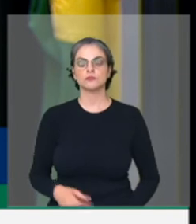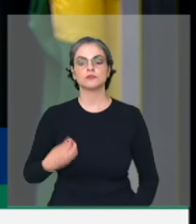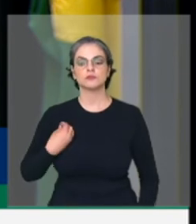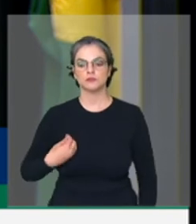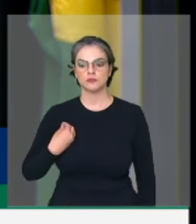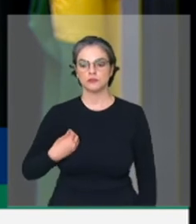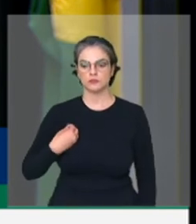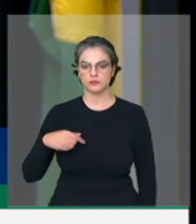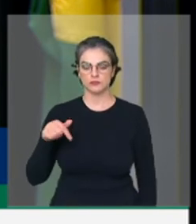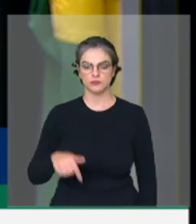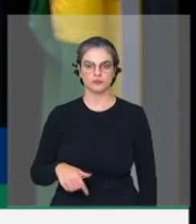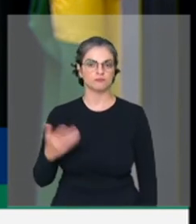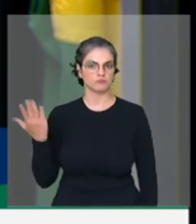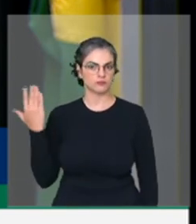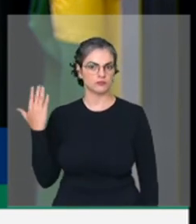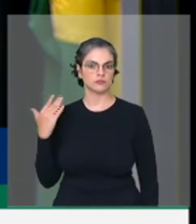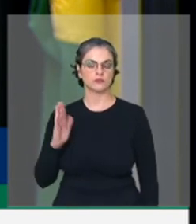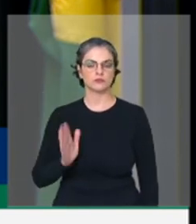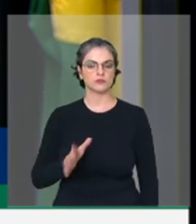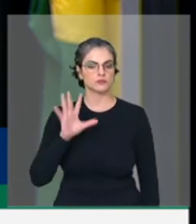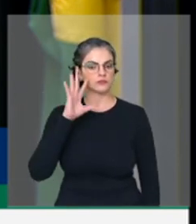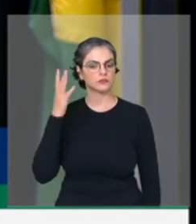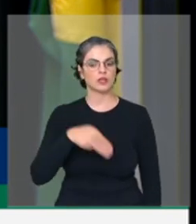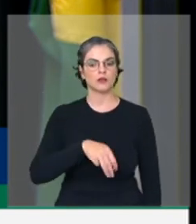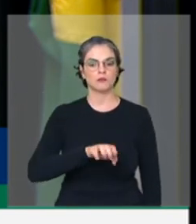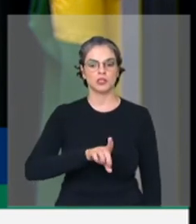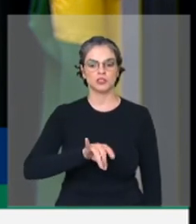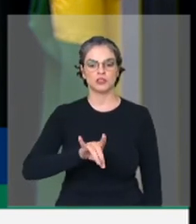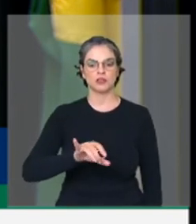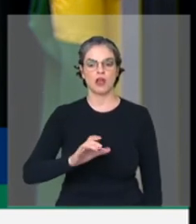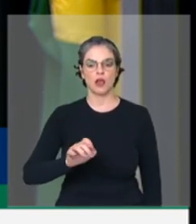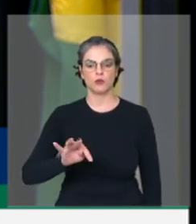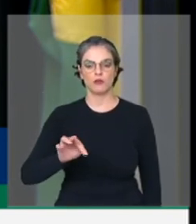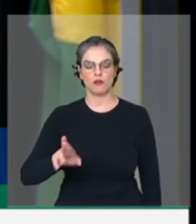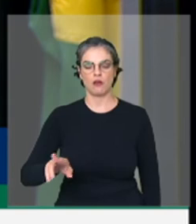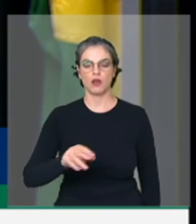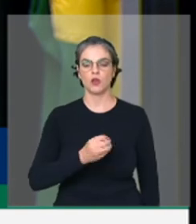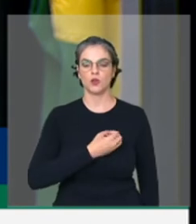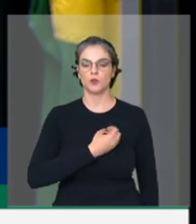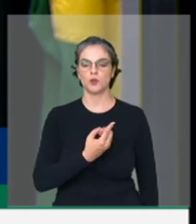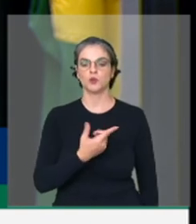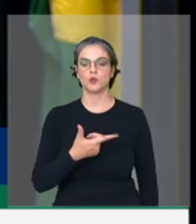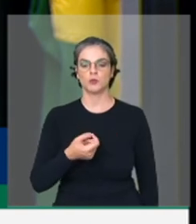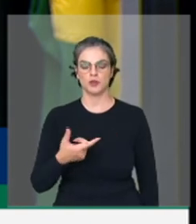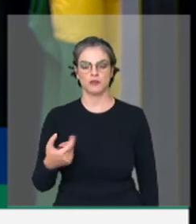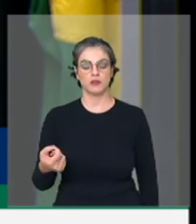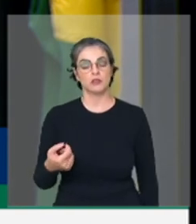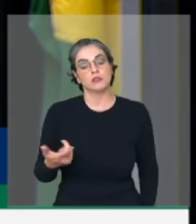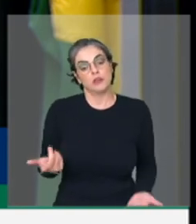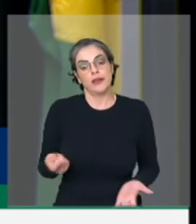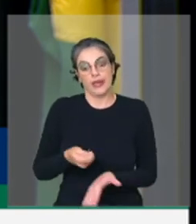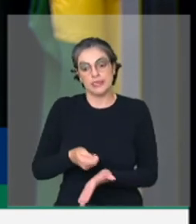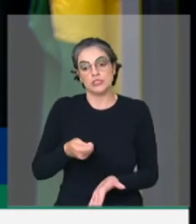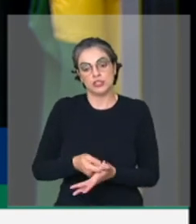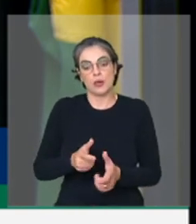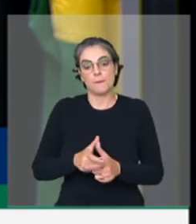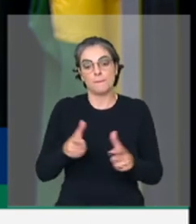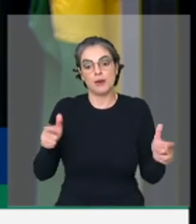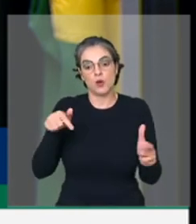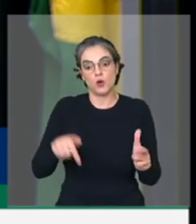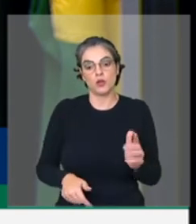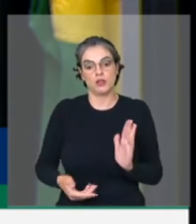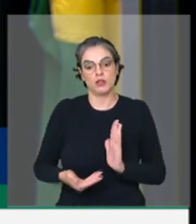decidido na comunicação da medida cautelar número 1/2020, é exigida a maioria absoluta dos